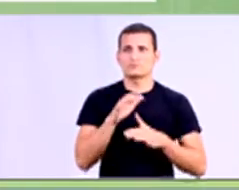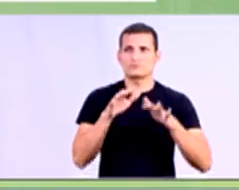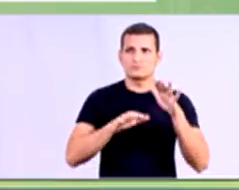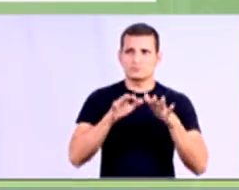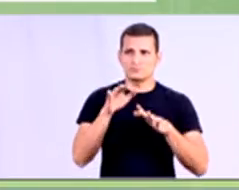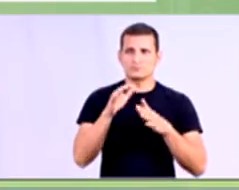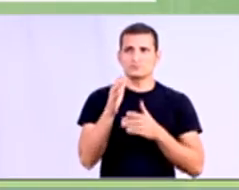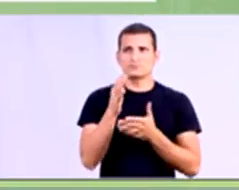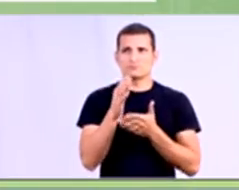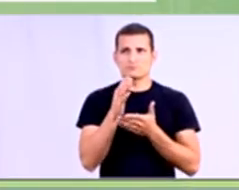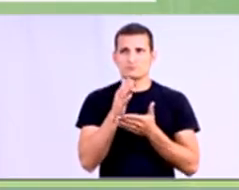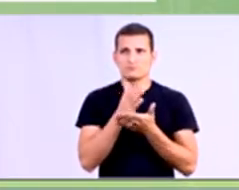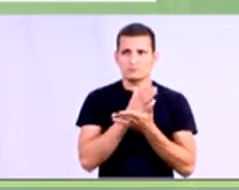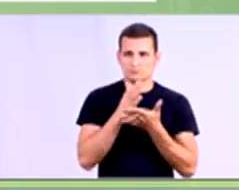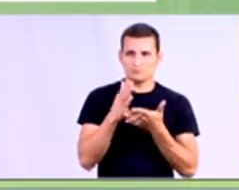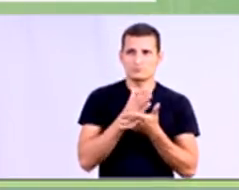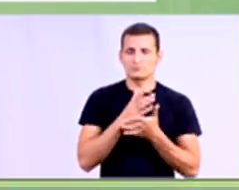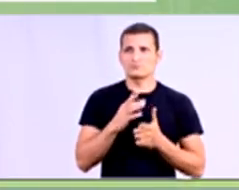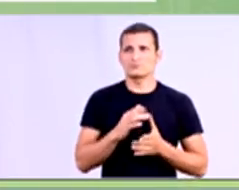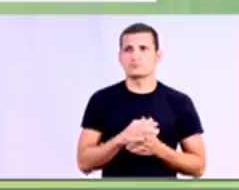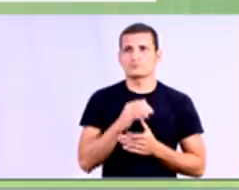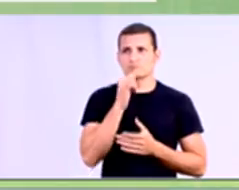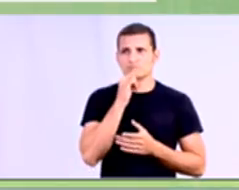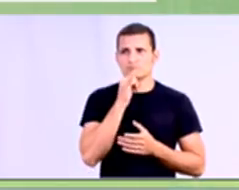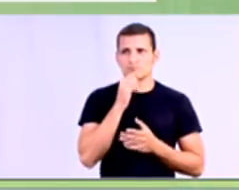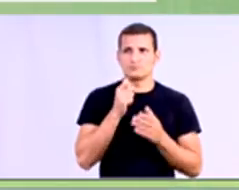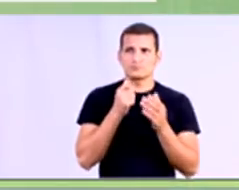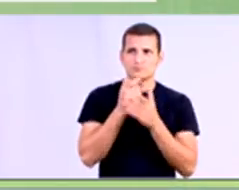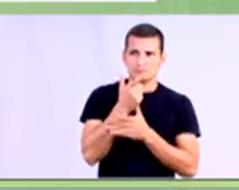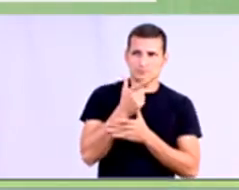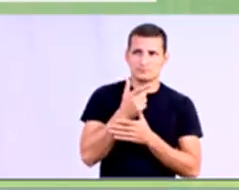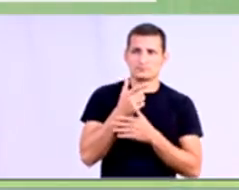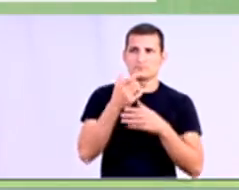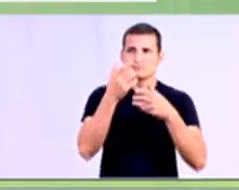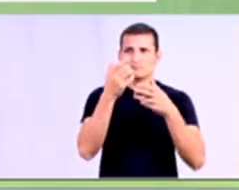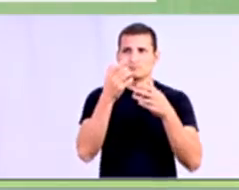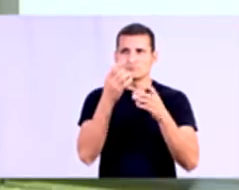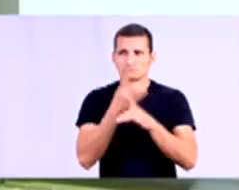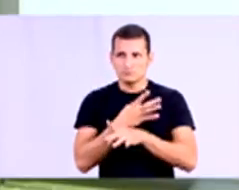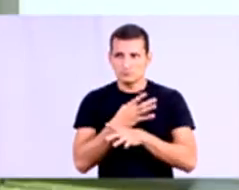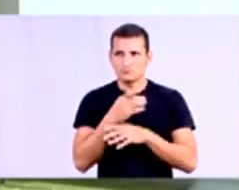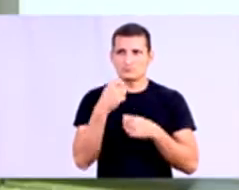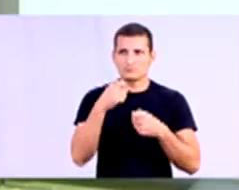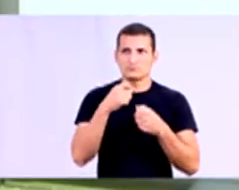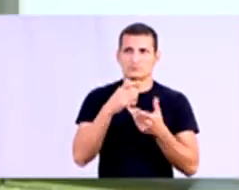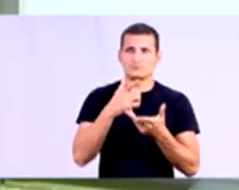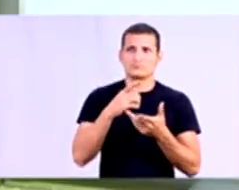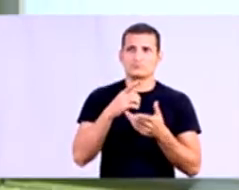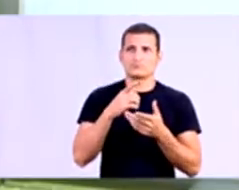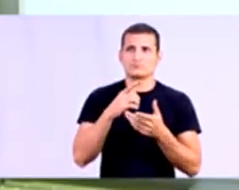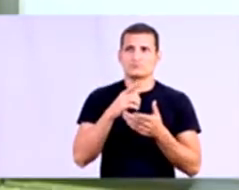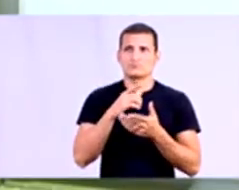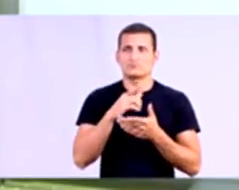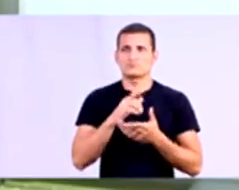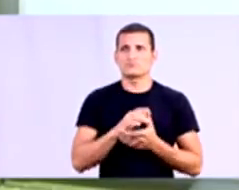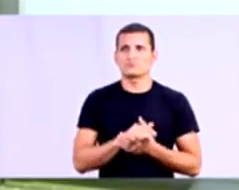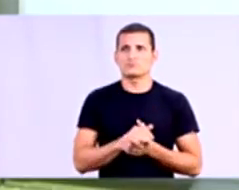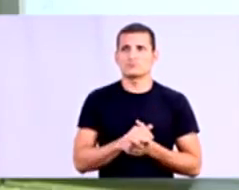de cada situação, por exemplo, a pagamento confirmado, ele tem que gerar um evento para que